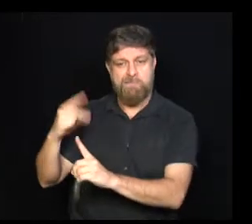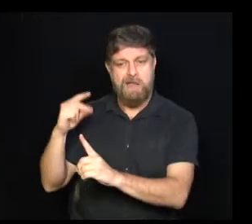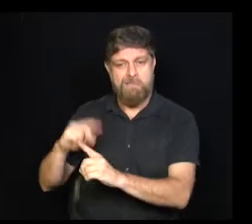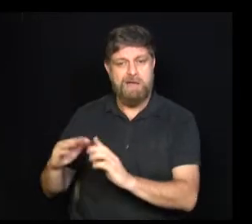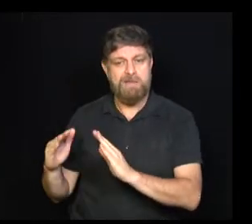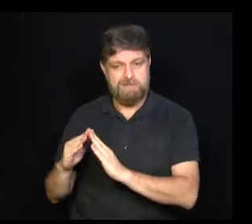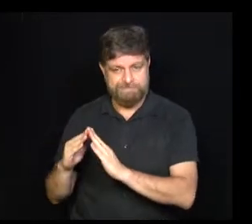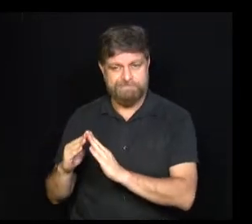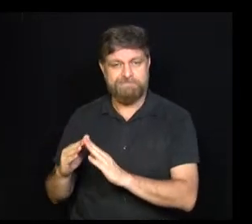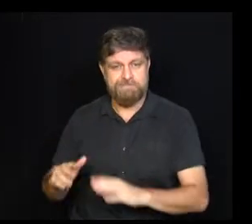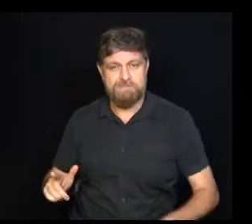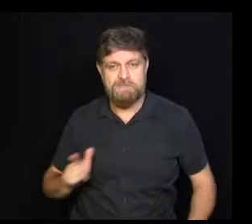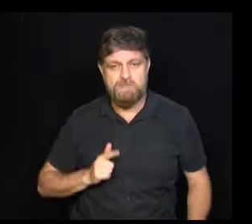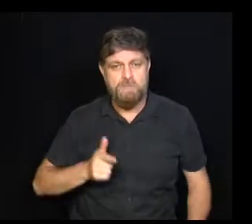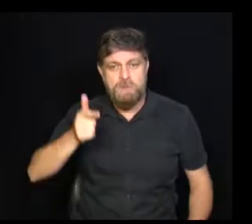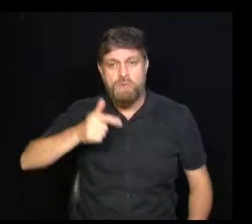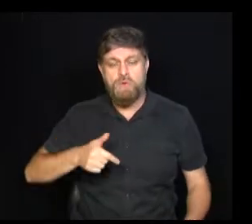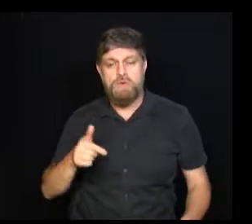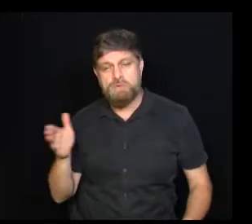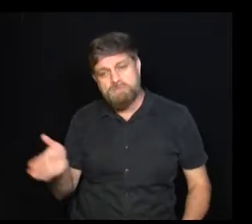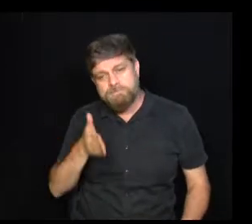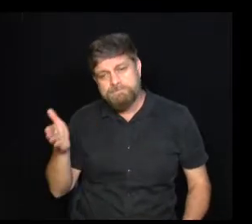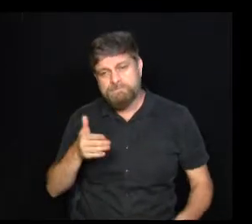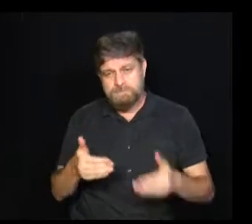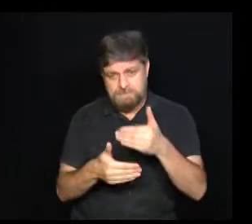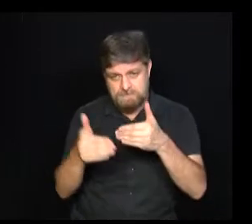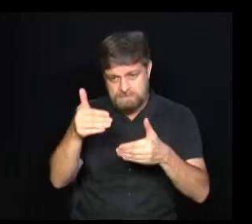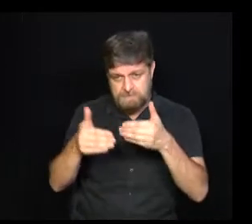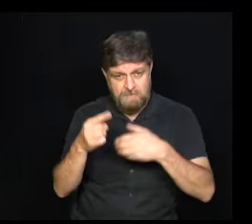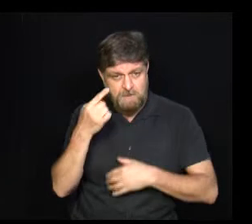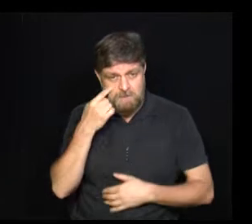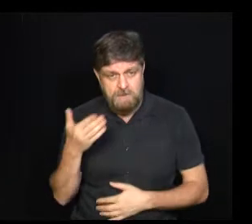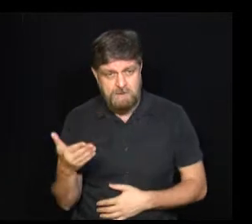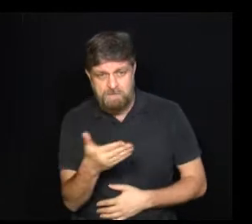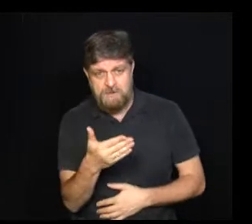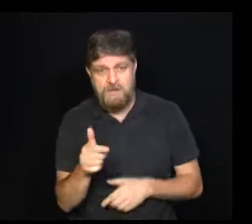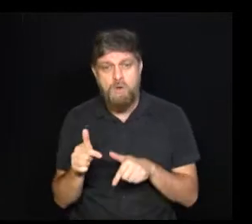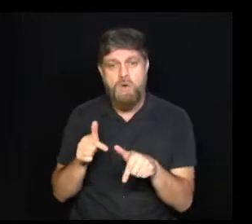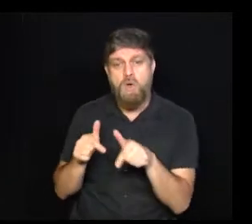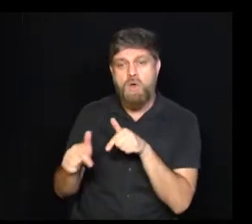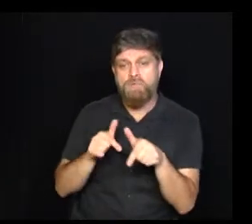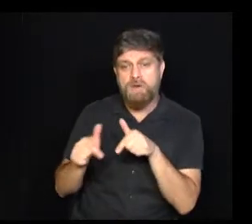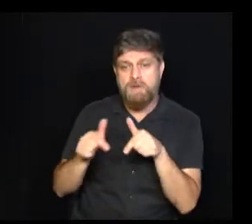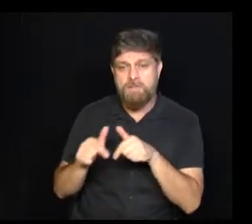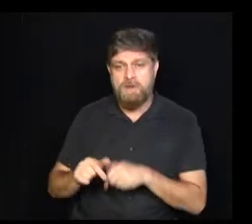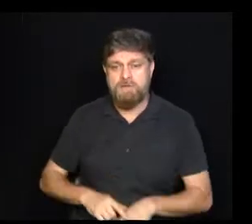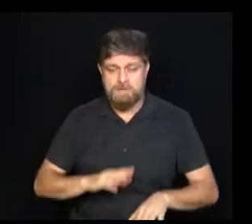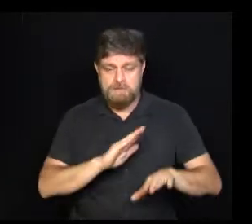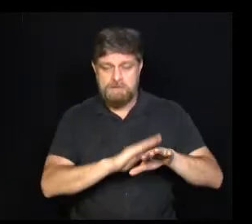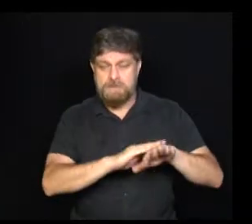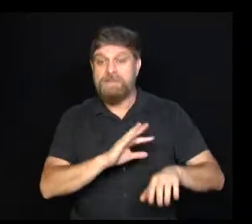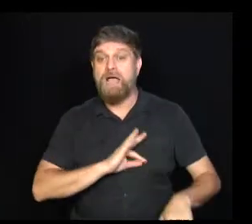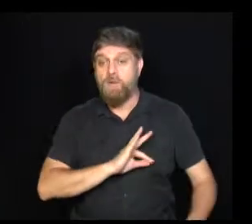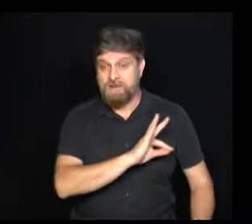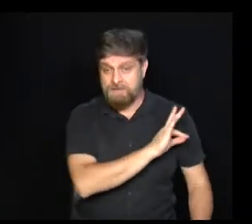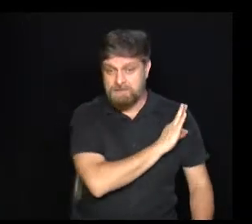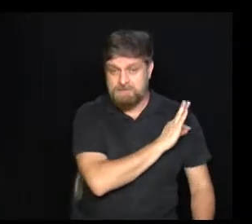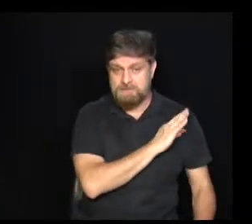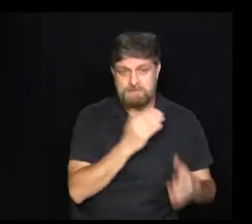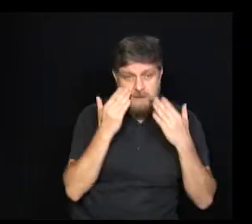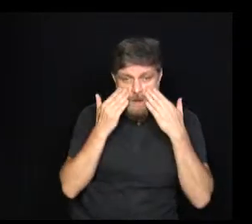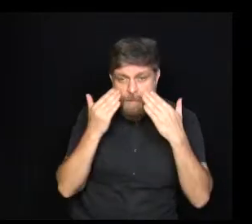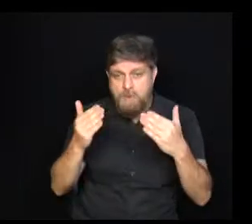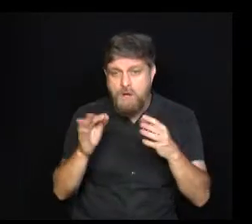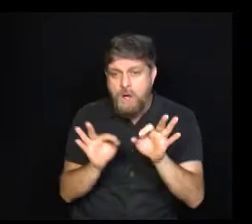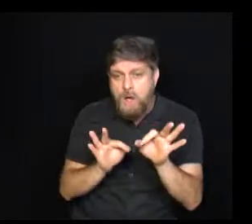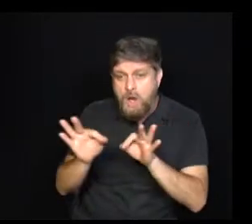ainda, no próximo slide, nós veremos, um outro trabalho que é oferecido pela Guarda Municipal, que é o